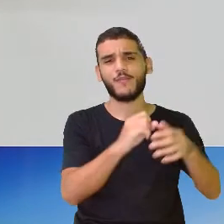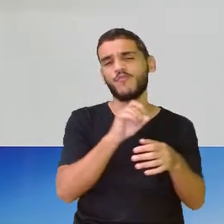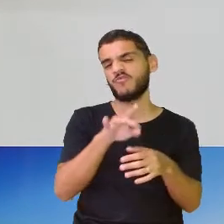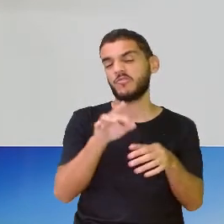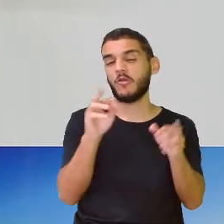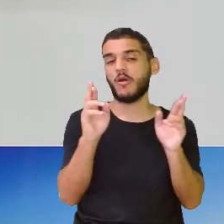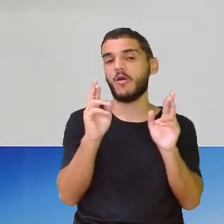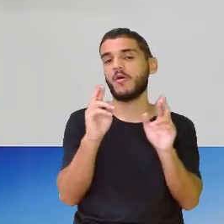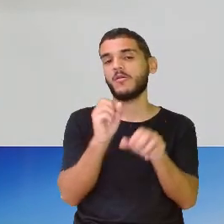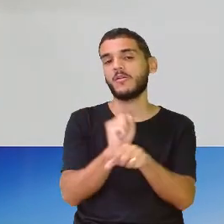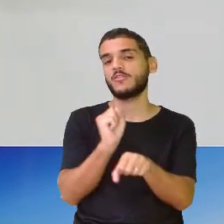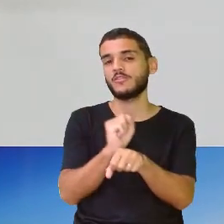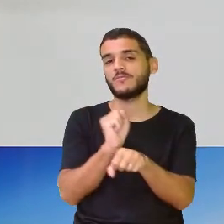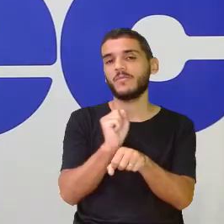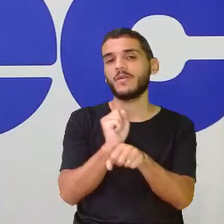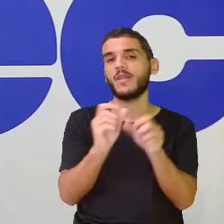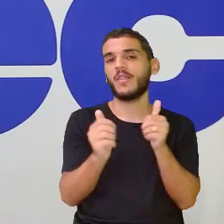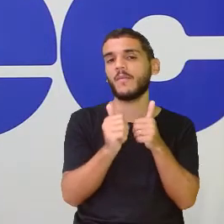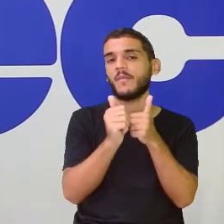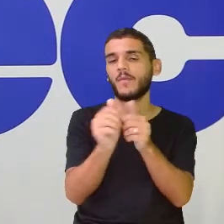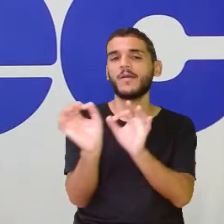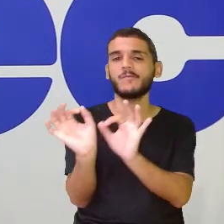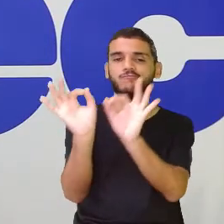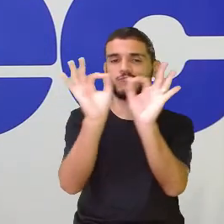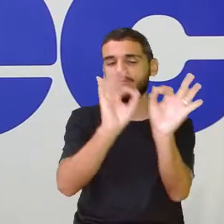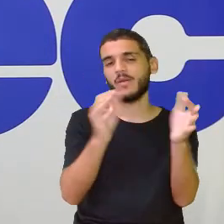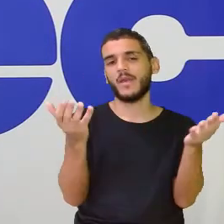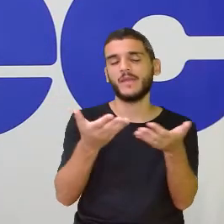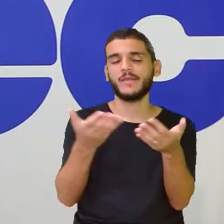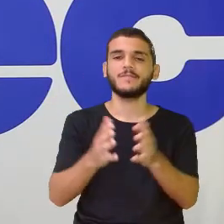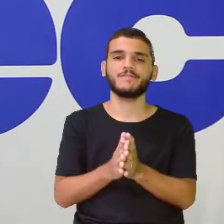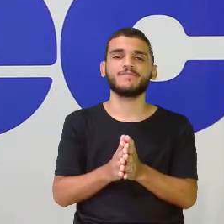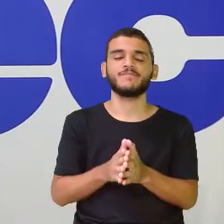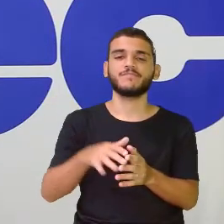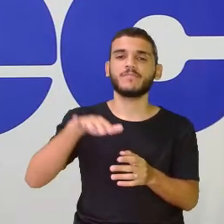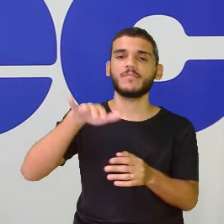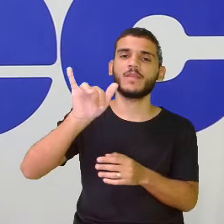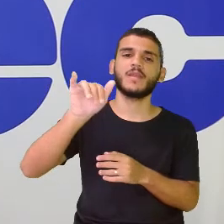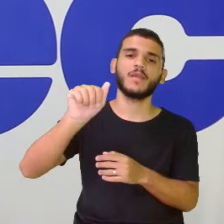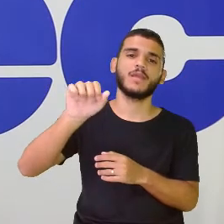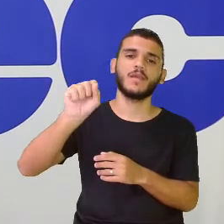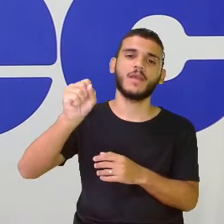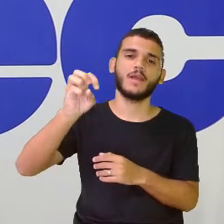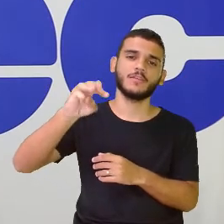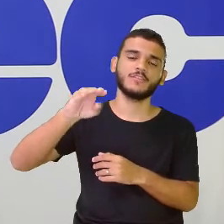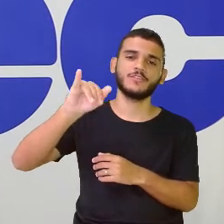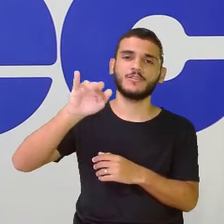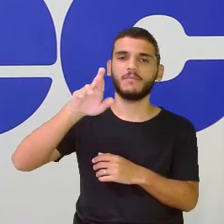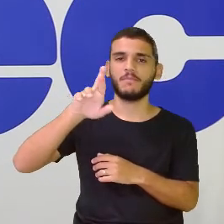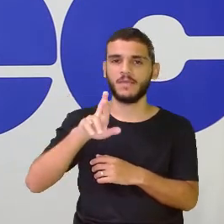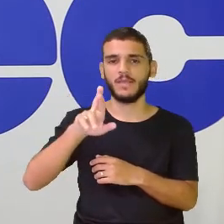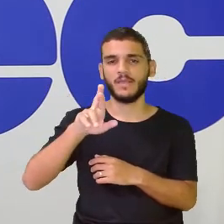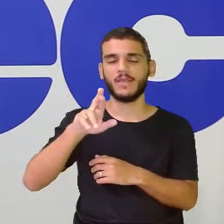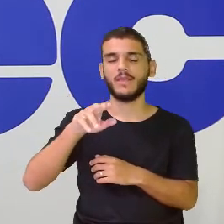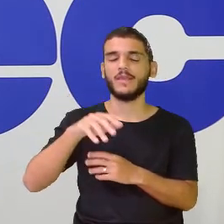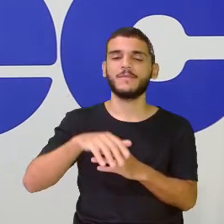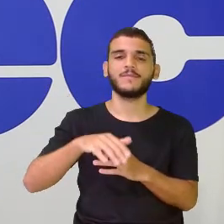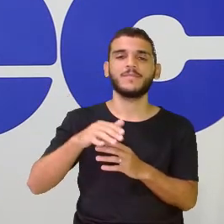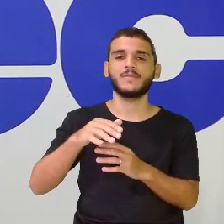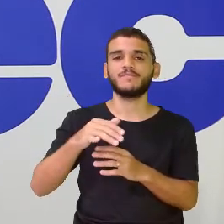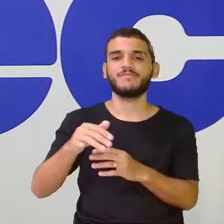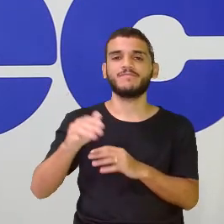na leitura, vocês aí de casa? Olha só, a Yasmin disse que a palavra preferida dela é vamos brincar, tá